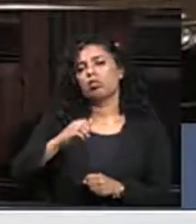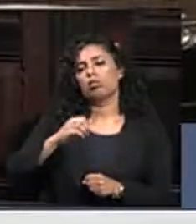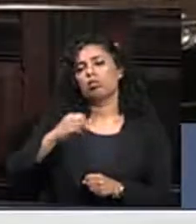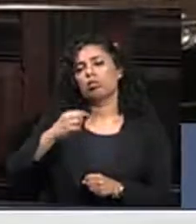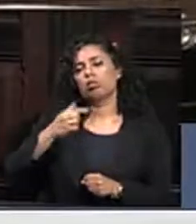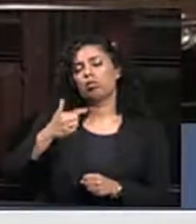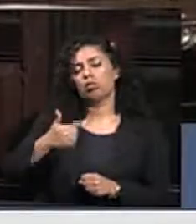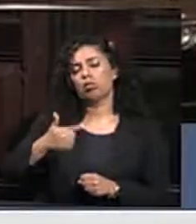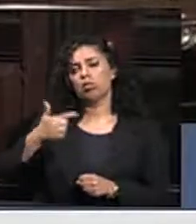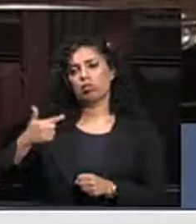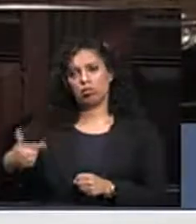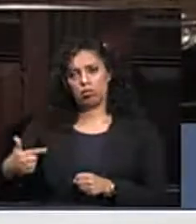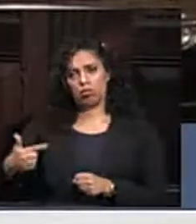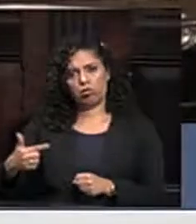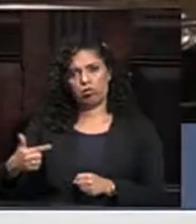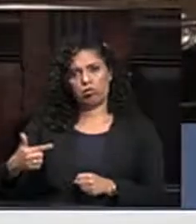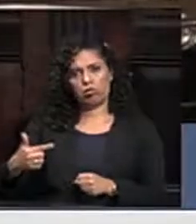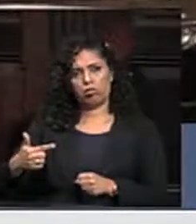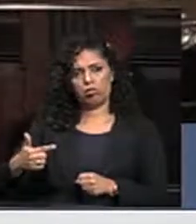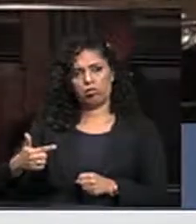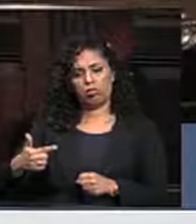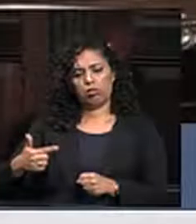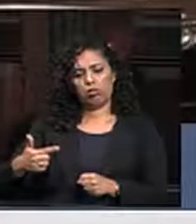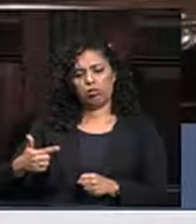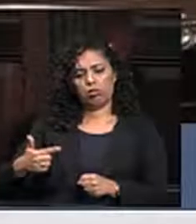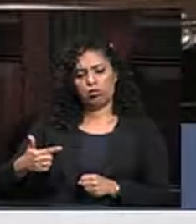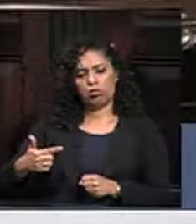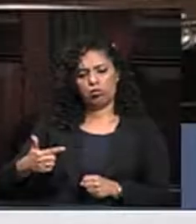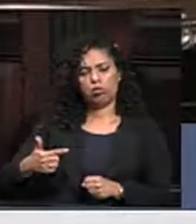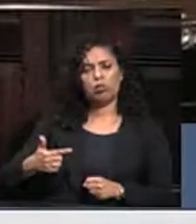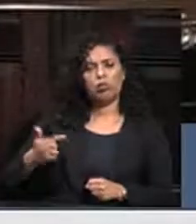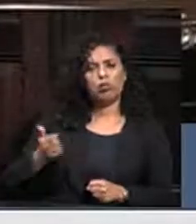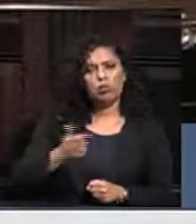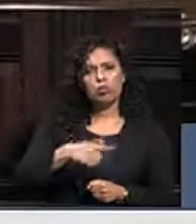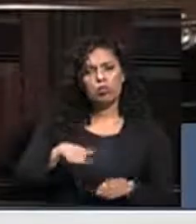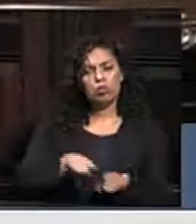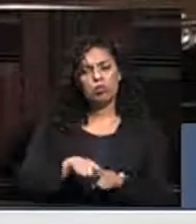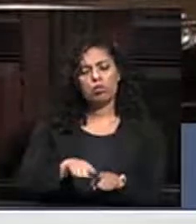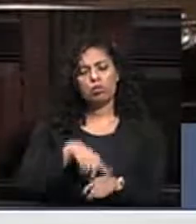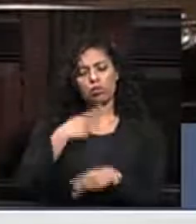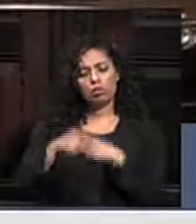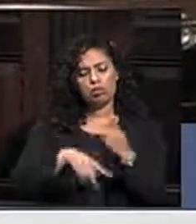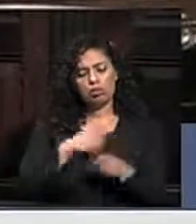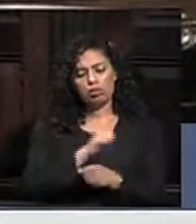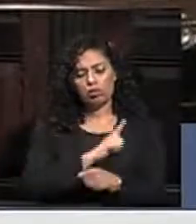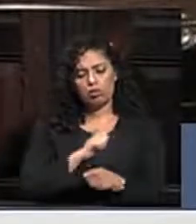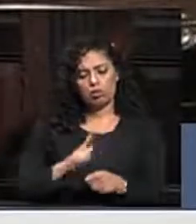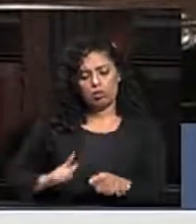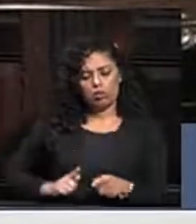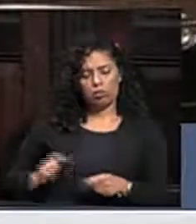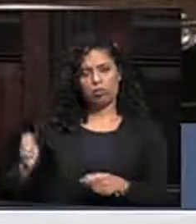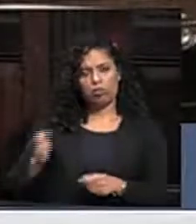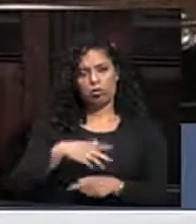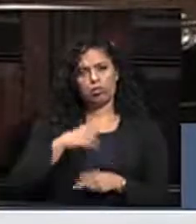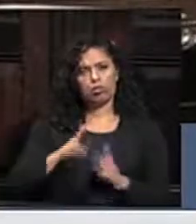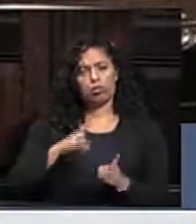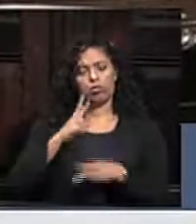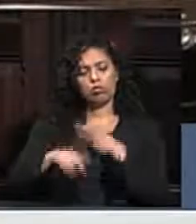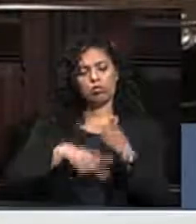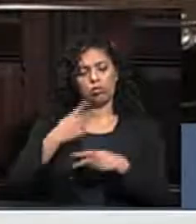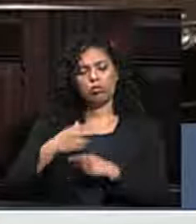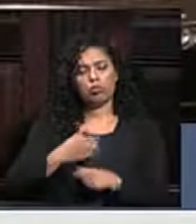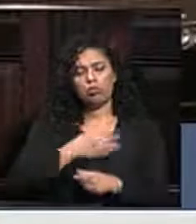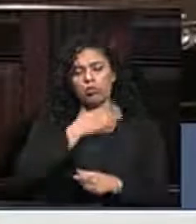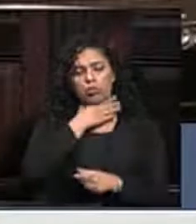2023. Portanto, o bom senso e o compromisso com a coisa pública, e o compromisso com o povo do Estado do Rio